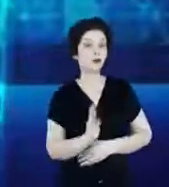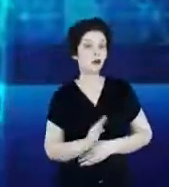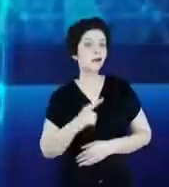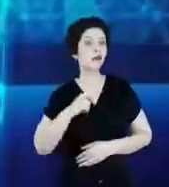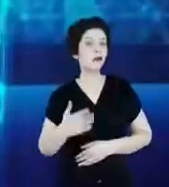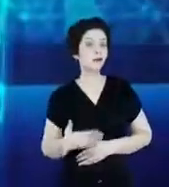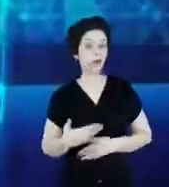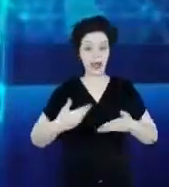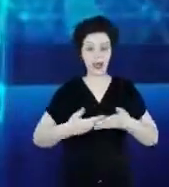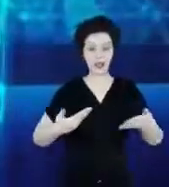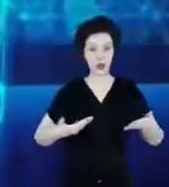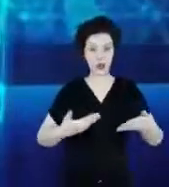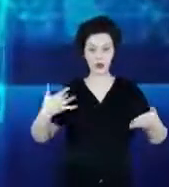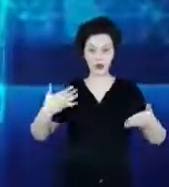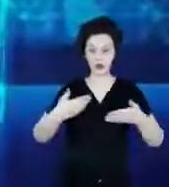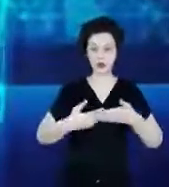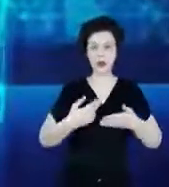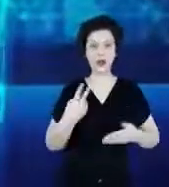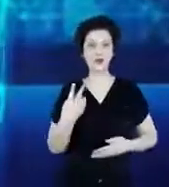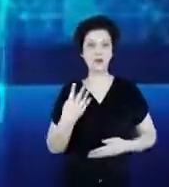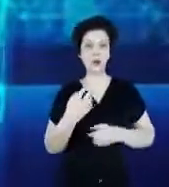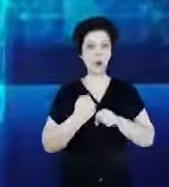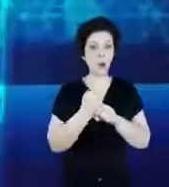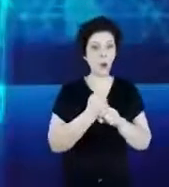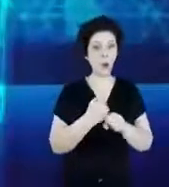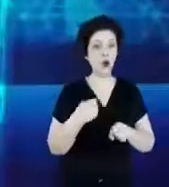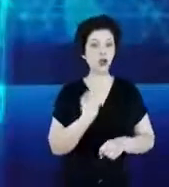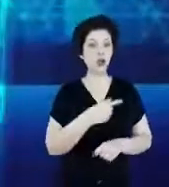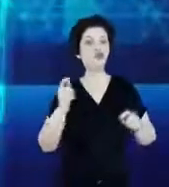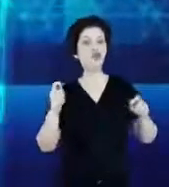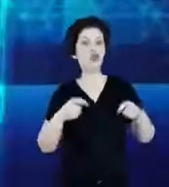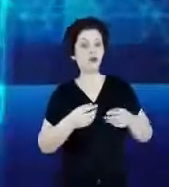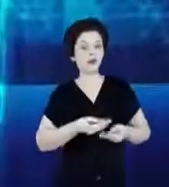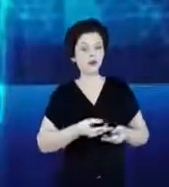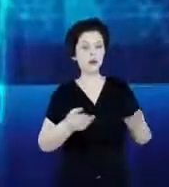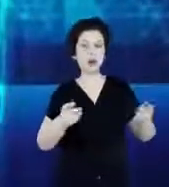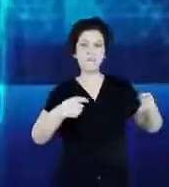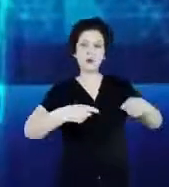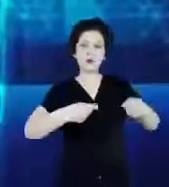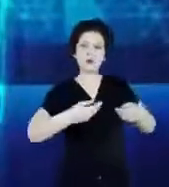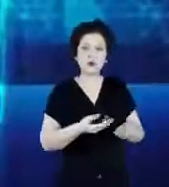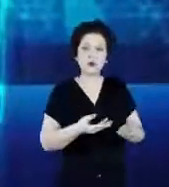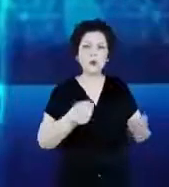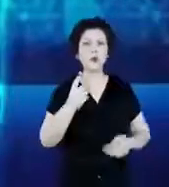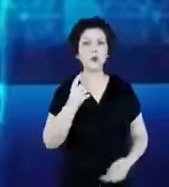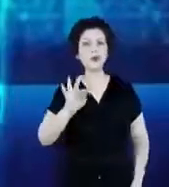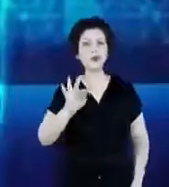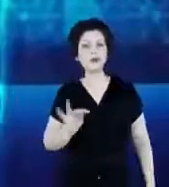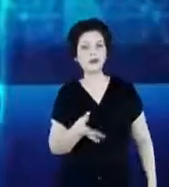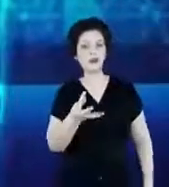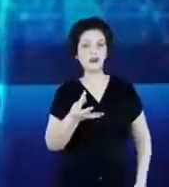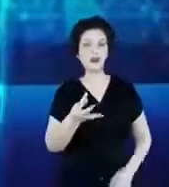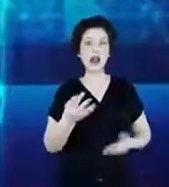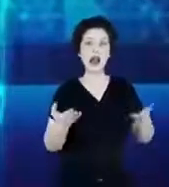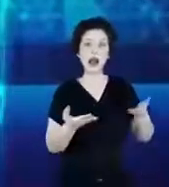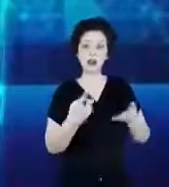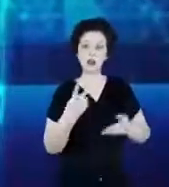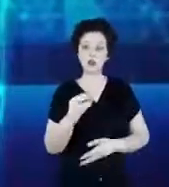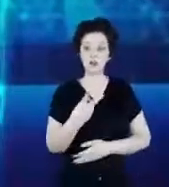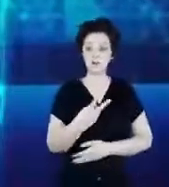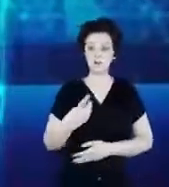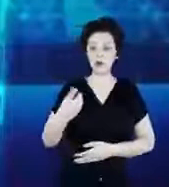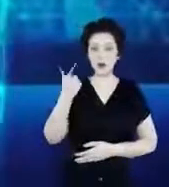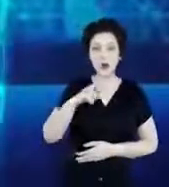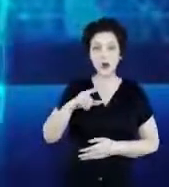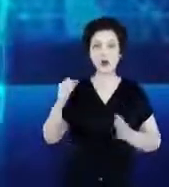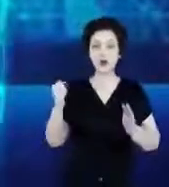hoje, com 24 anos, nós já viabilizamos 1 trilhão. Alcançamos agora em 2021, a marca